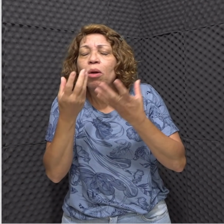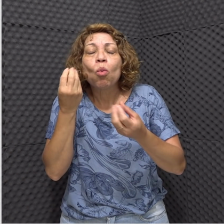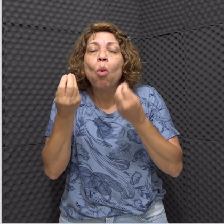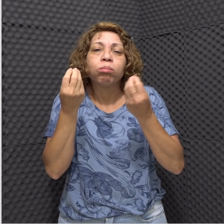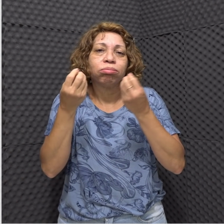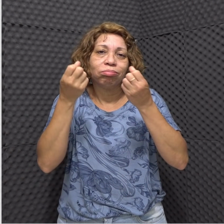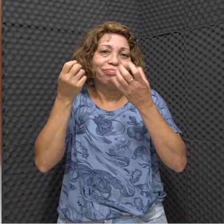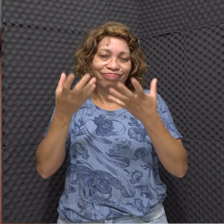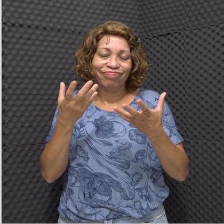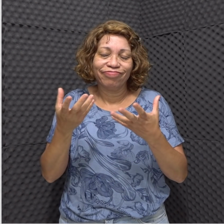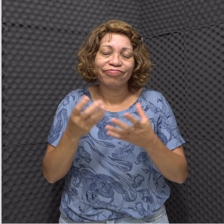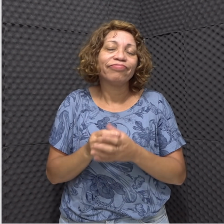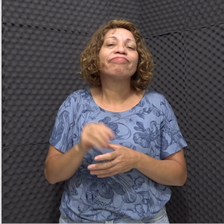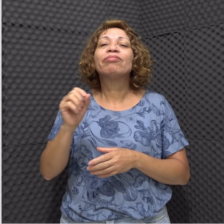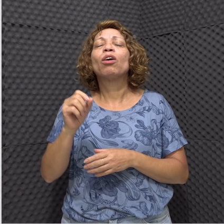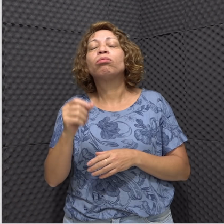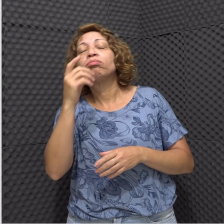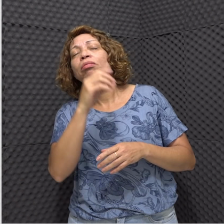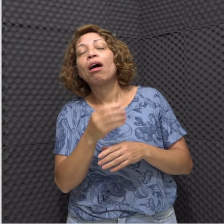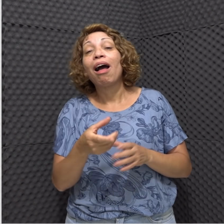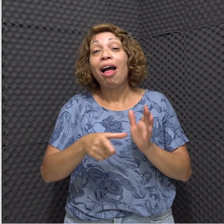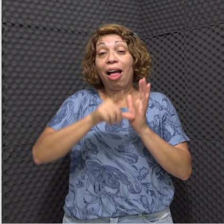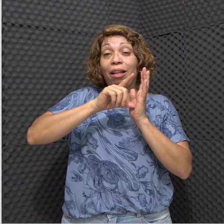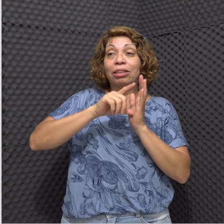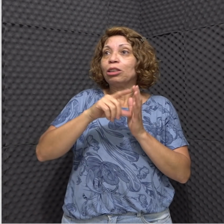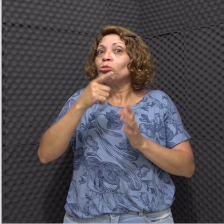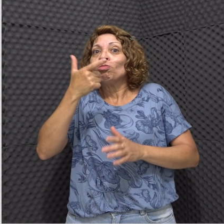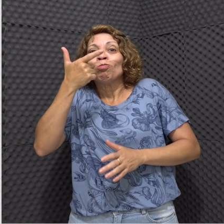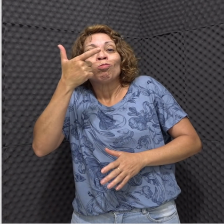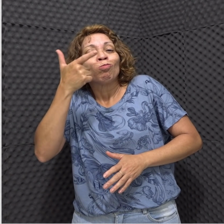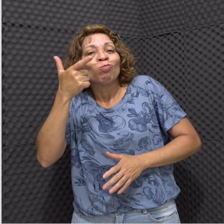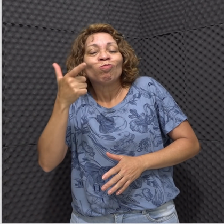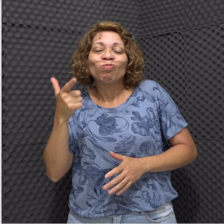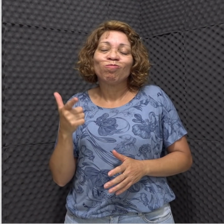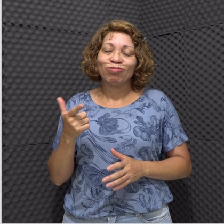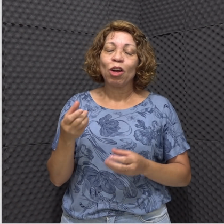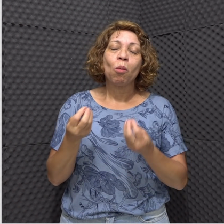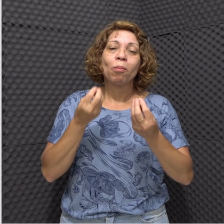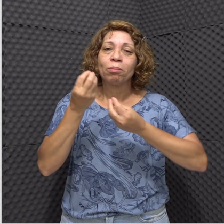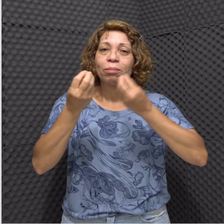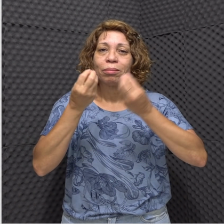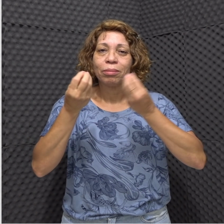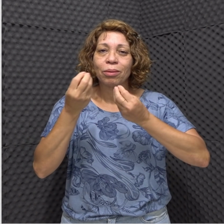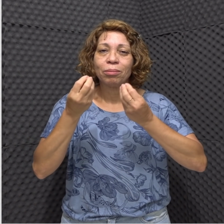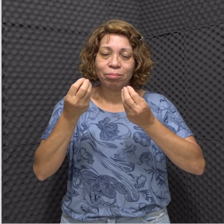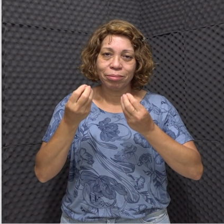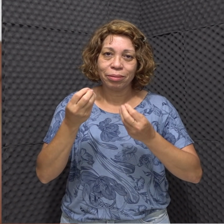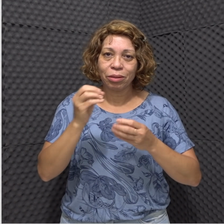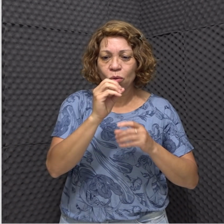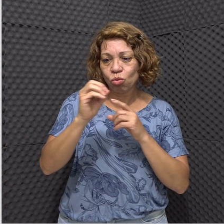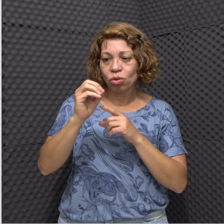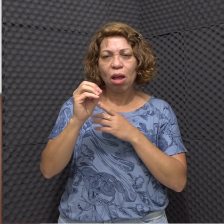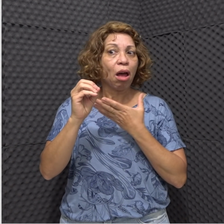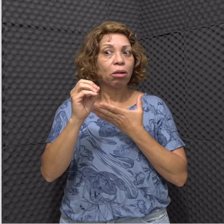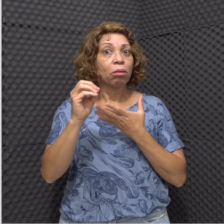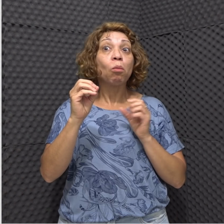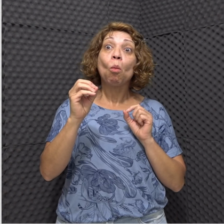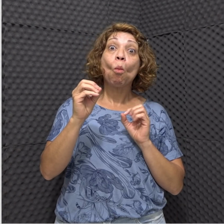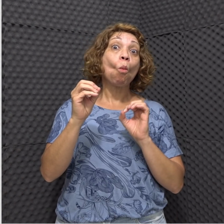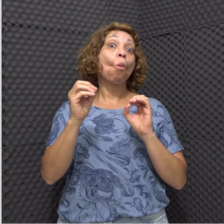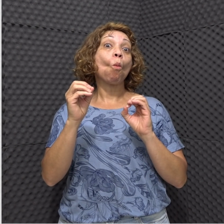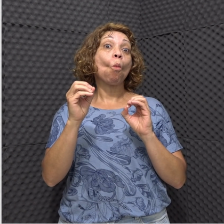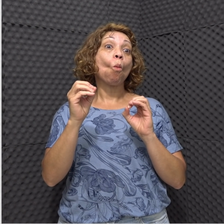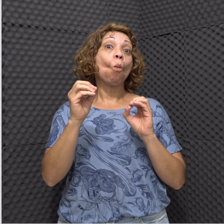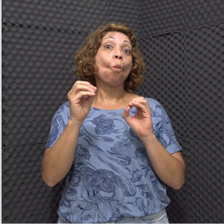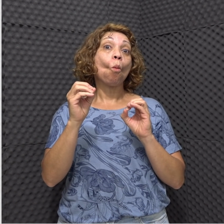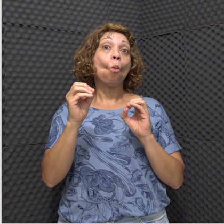de números naturais antecessores ao 0. Não existem números naturais antecessores ao 0, portanto, é